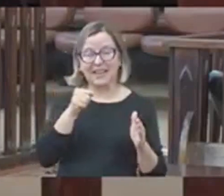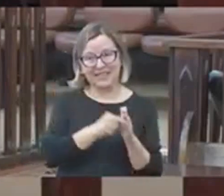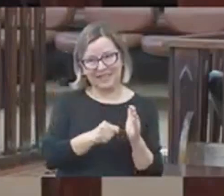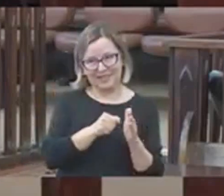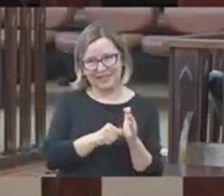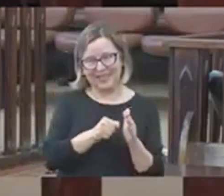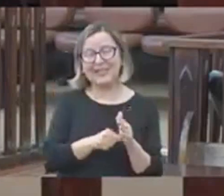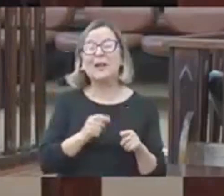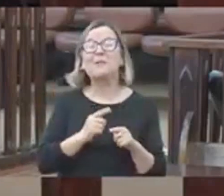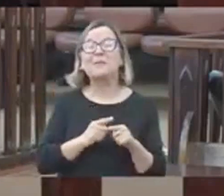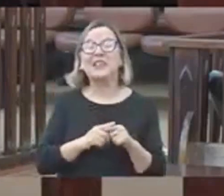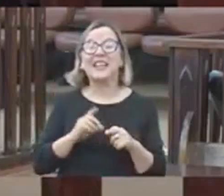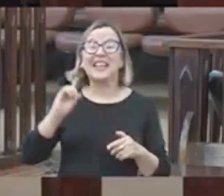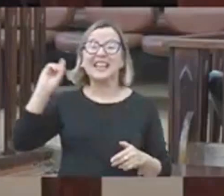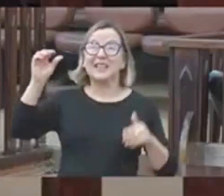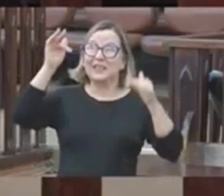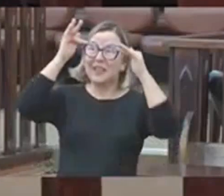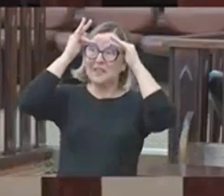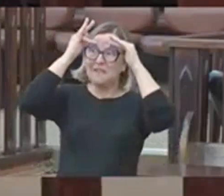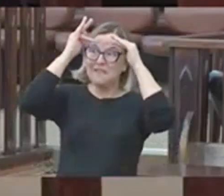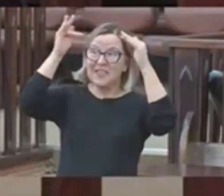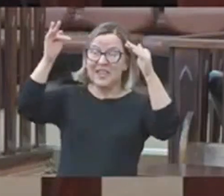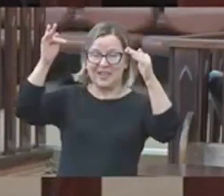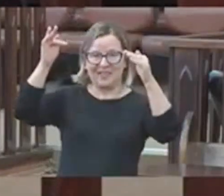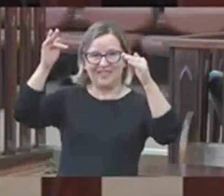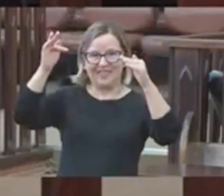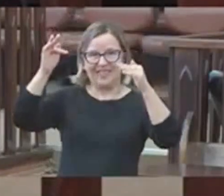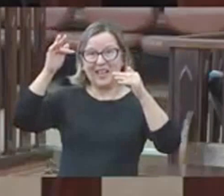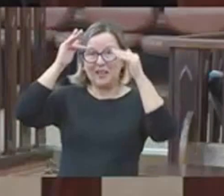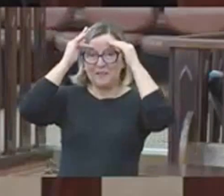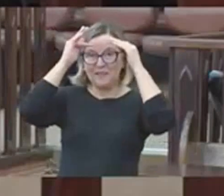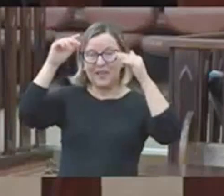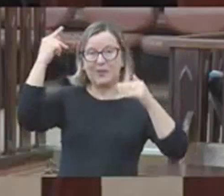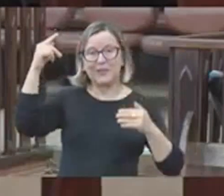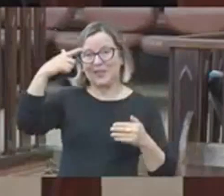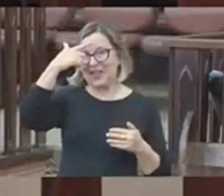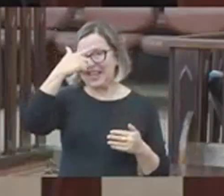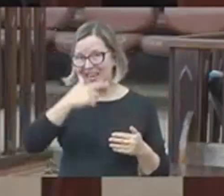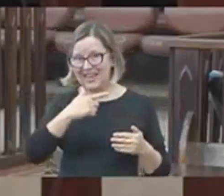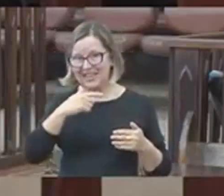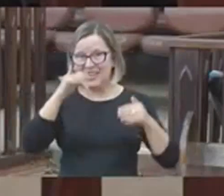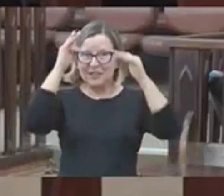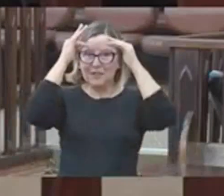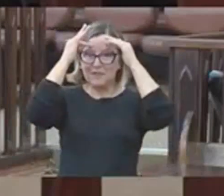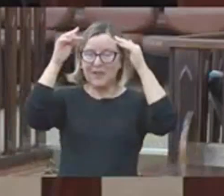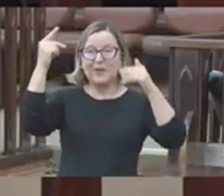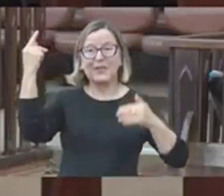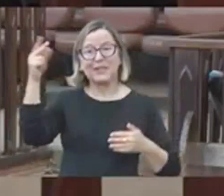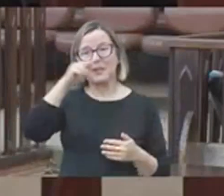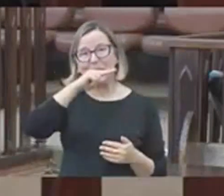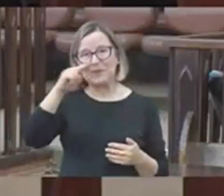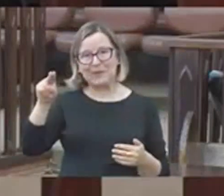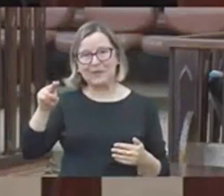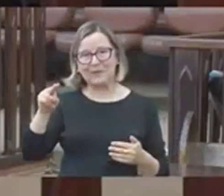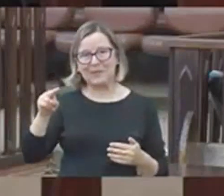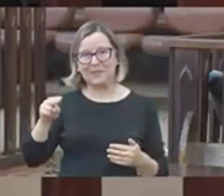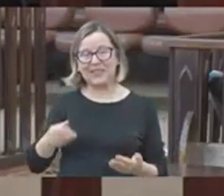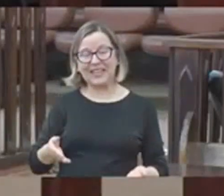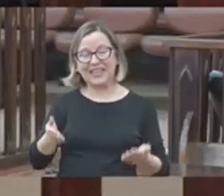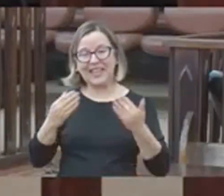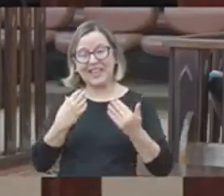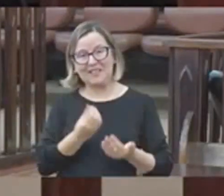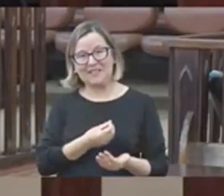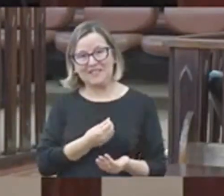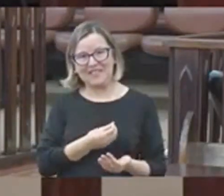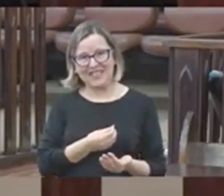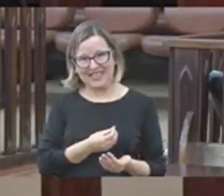ele é fiel ao seu nome, à sua palavra, e ele traz vida. Ele trouxe vida